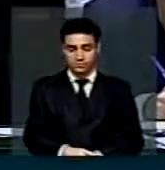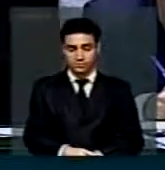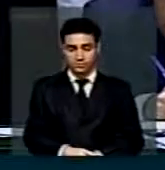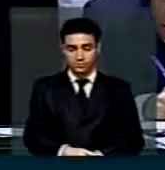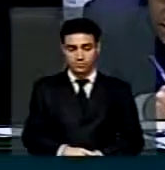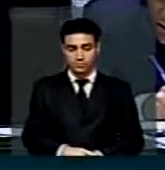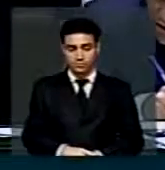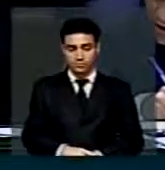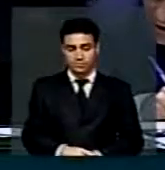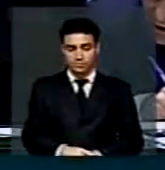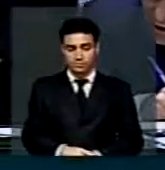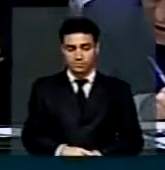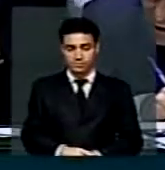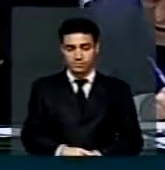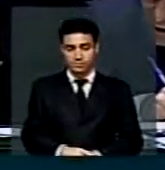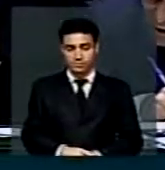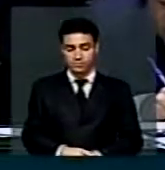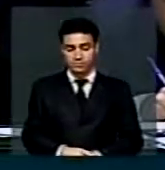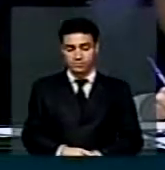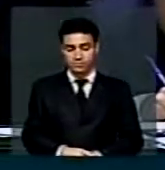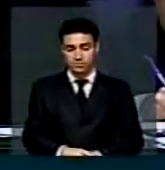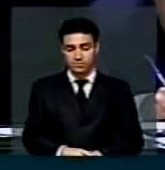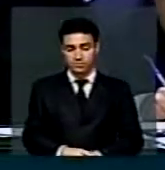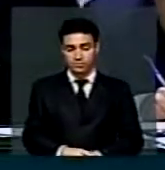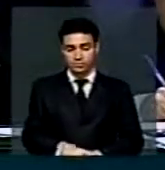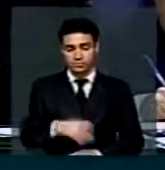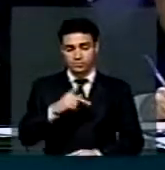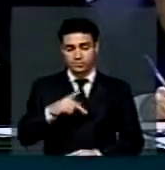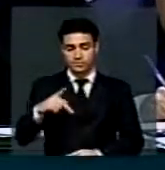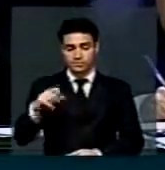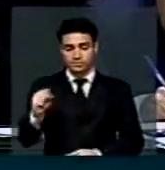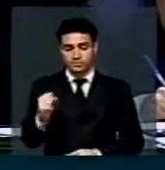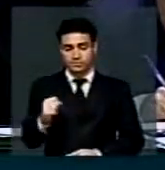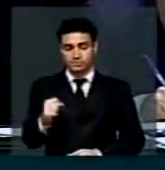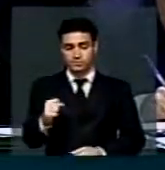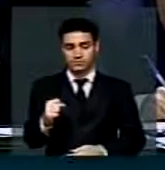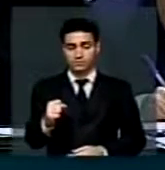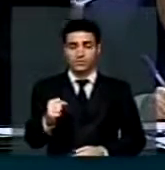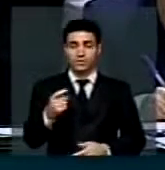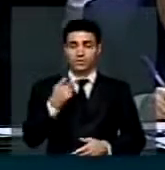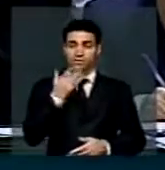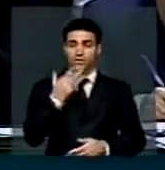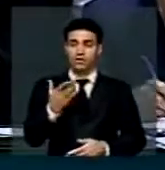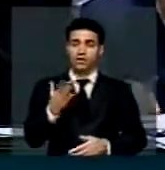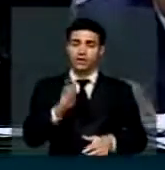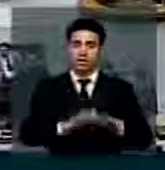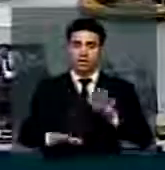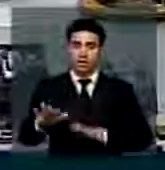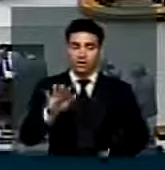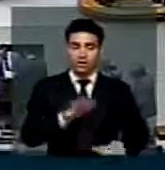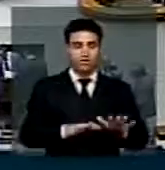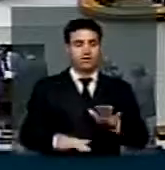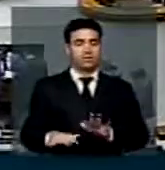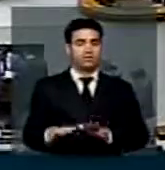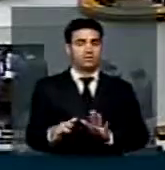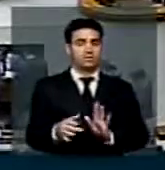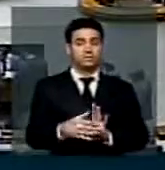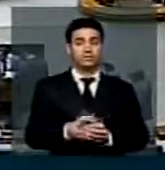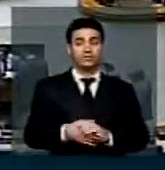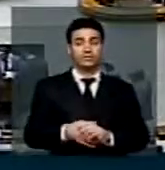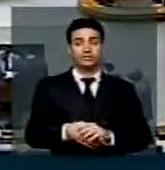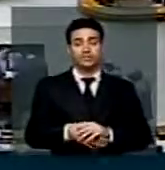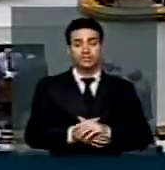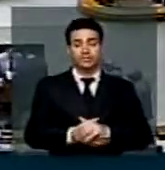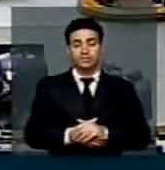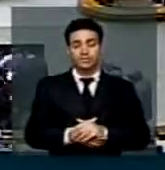Voto. Senhor presidente. Peraí, presidente. Pepes. Vamos com calma, que o Andor é de barro. O santo é